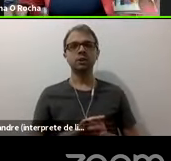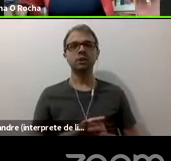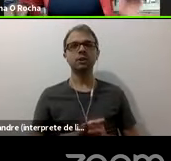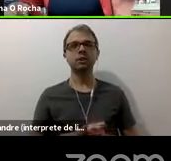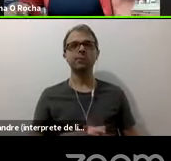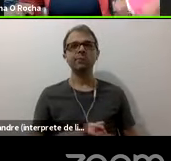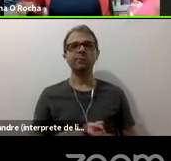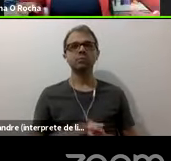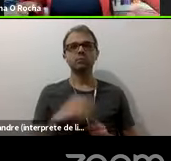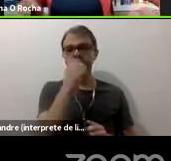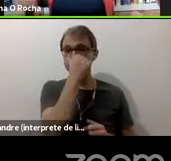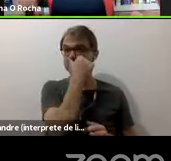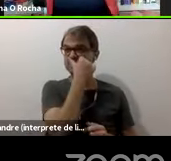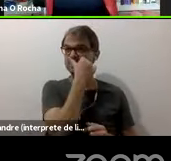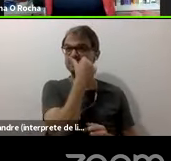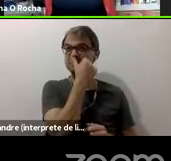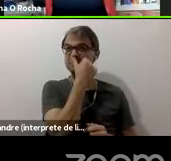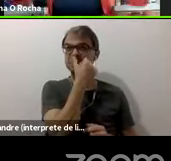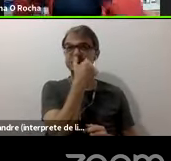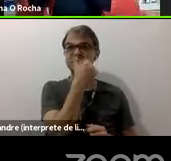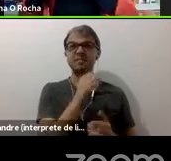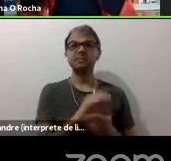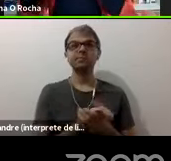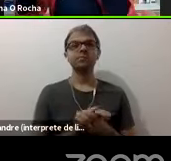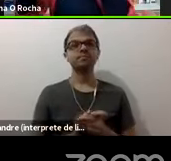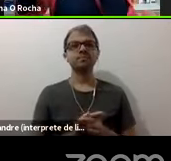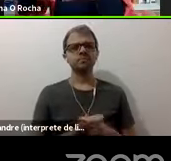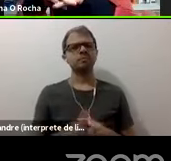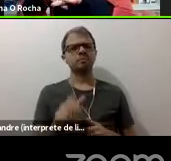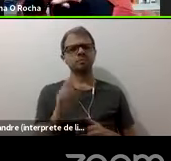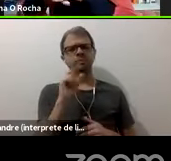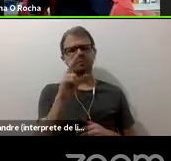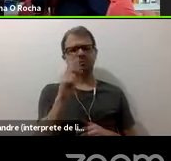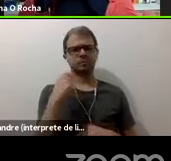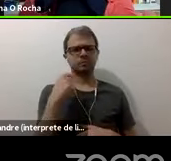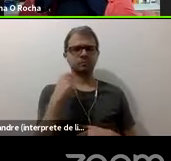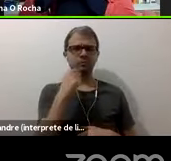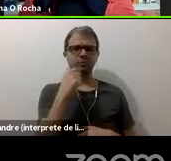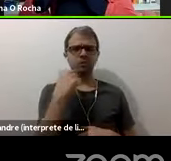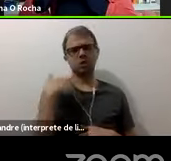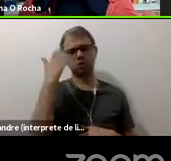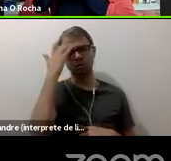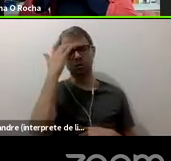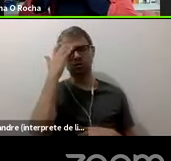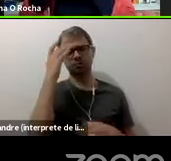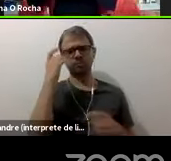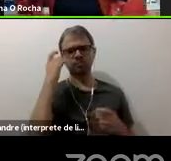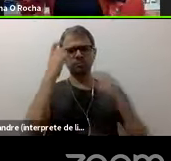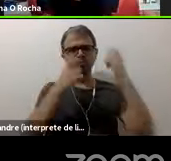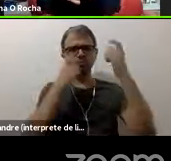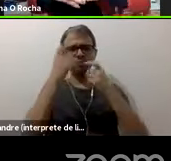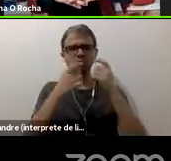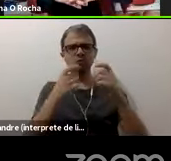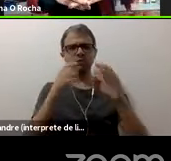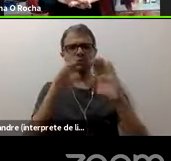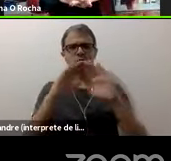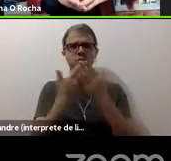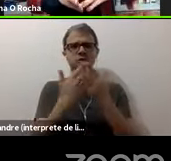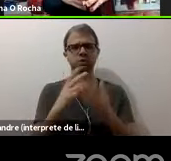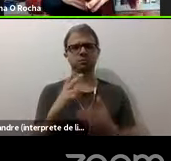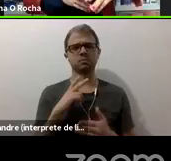pegando de escola, eu acho que os anseios maiores, eu sempre falei com as meninas, os colégios particulares, gente, estão